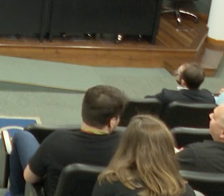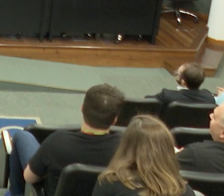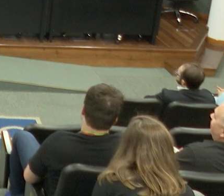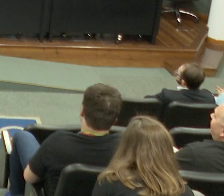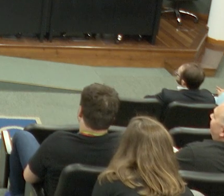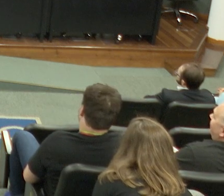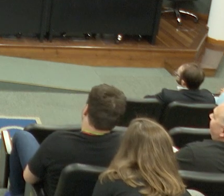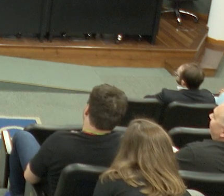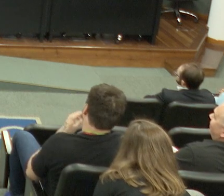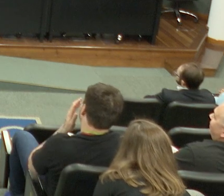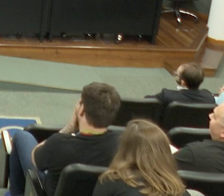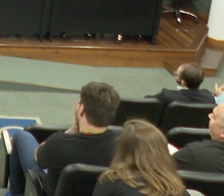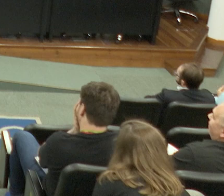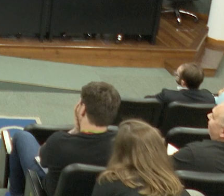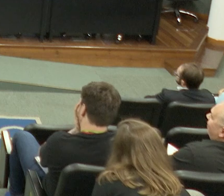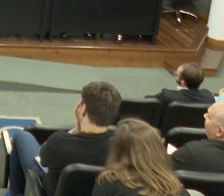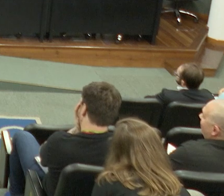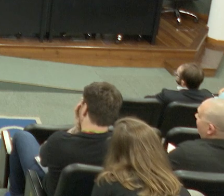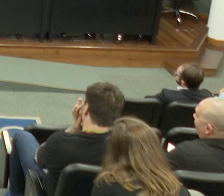só um minutinho obrigado